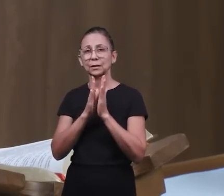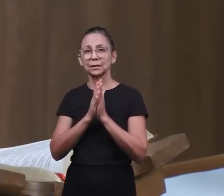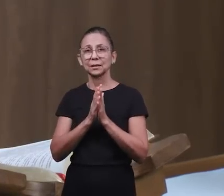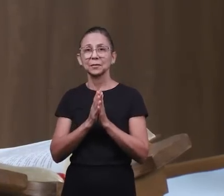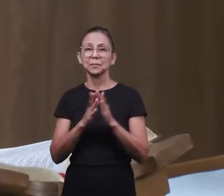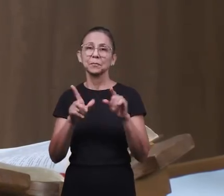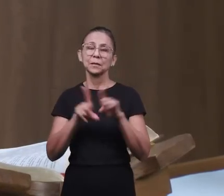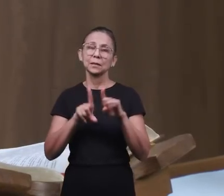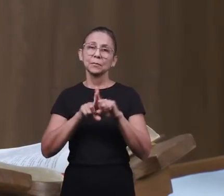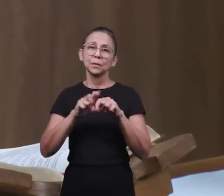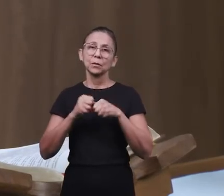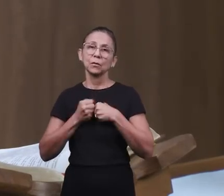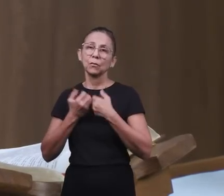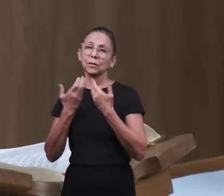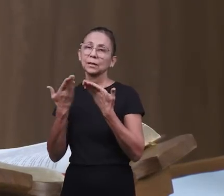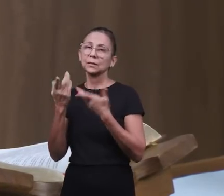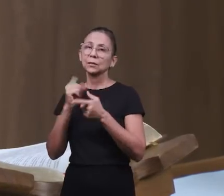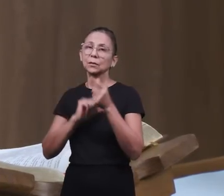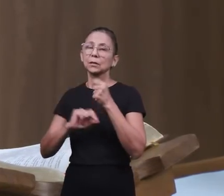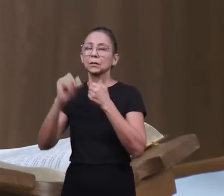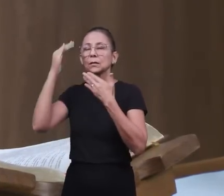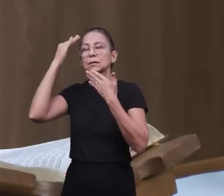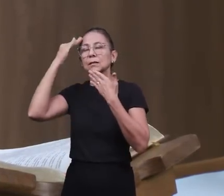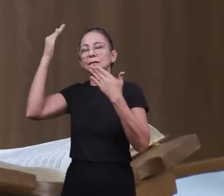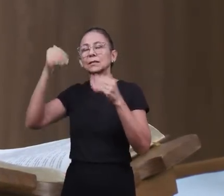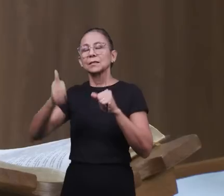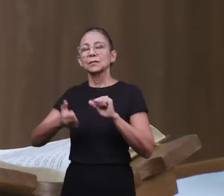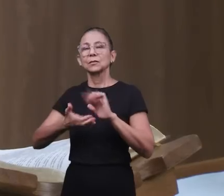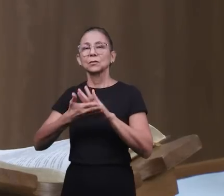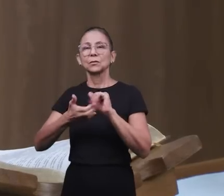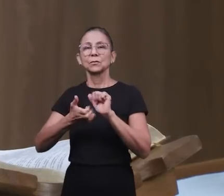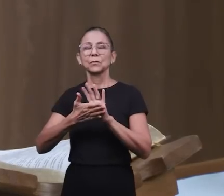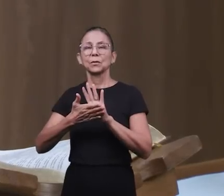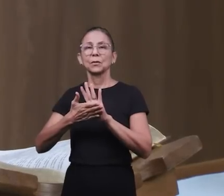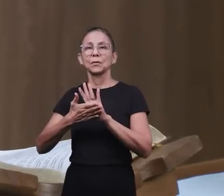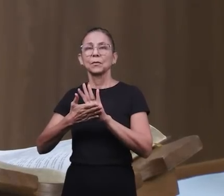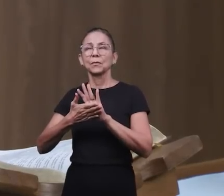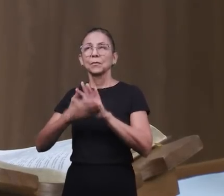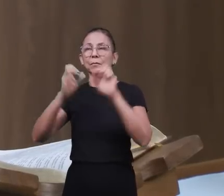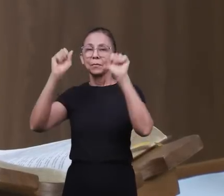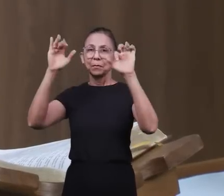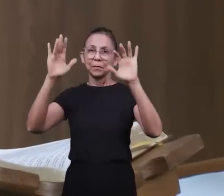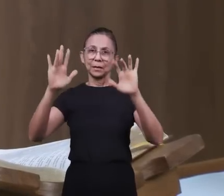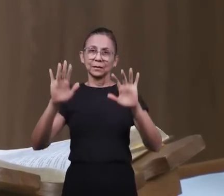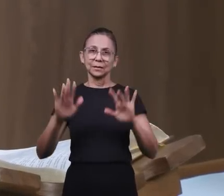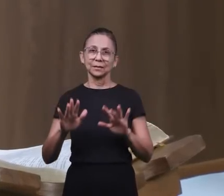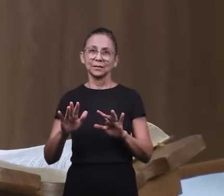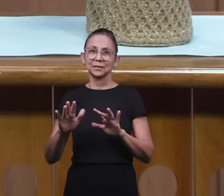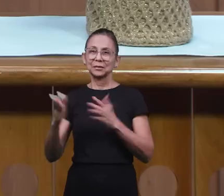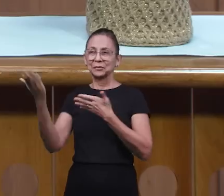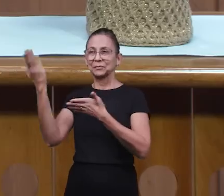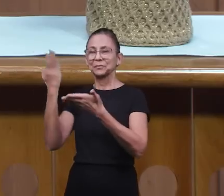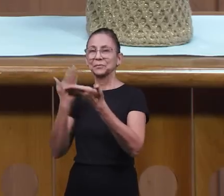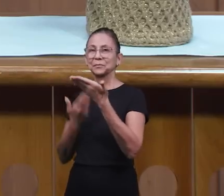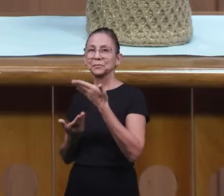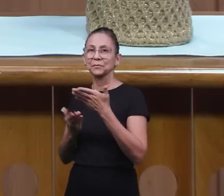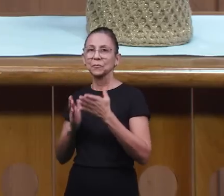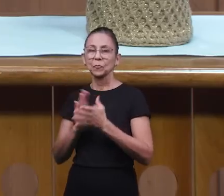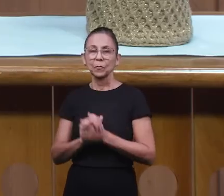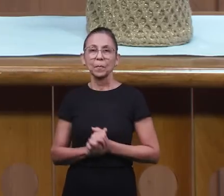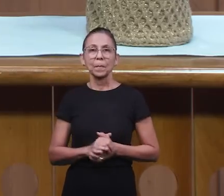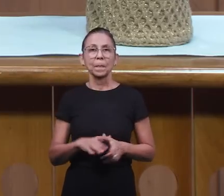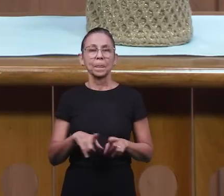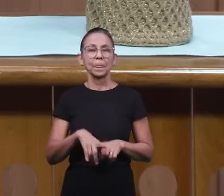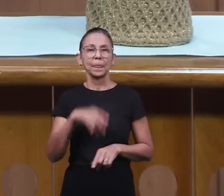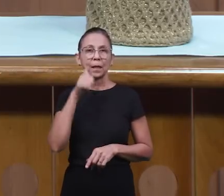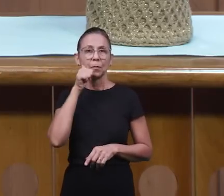também temos a oferecer a Ele a nossa gratidão, o nosso louvor pelas bênçãos que temos recebido dele. Essa foi a